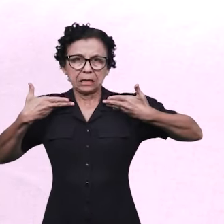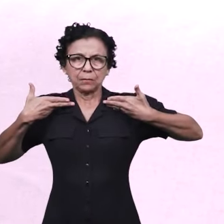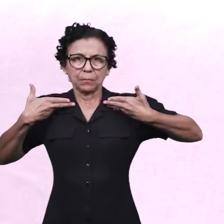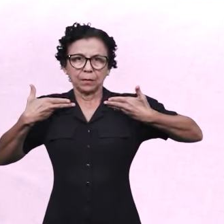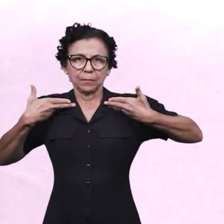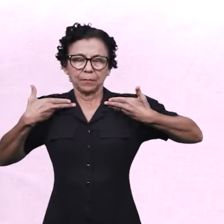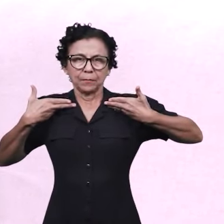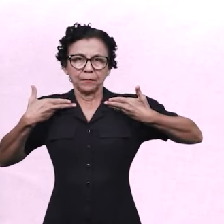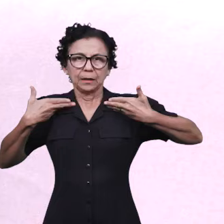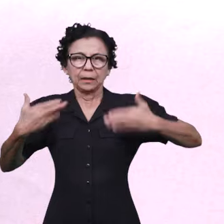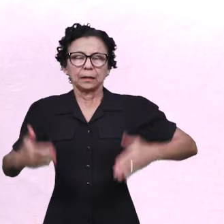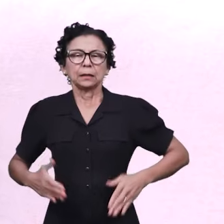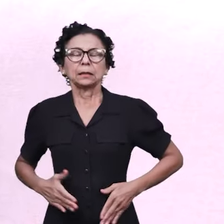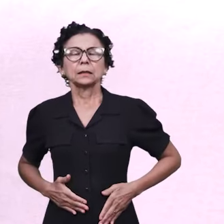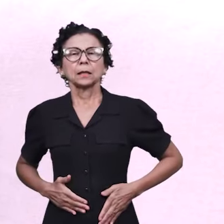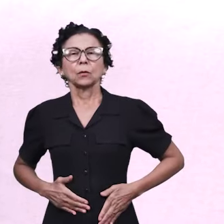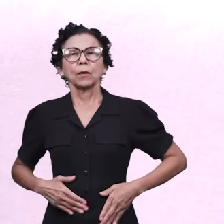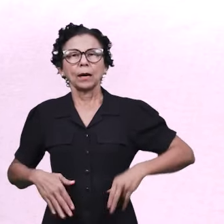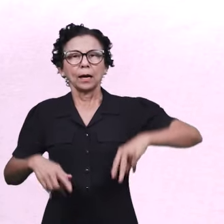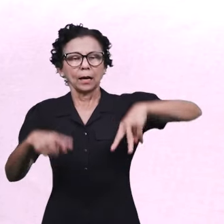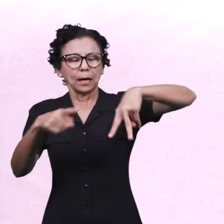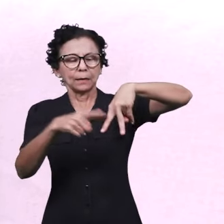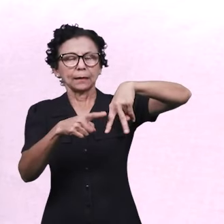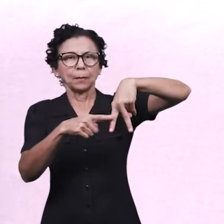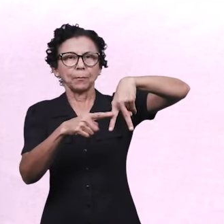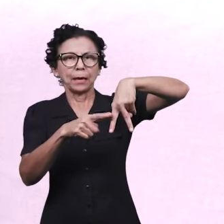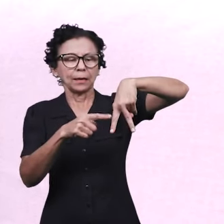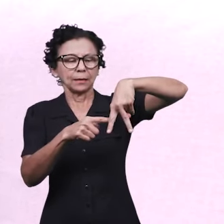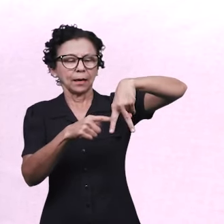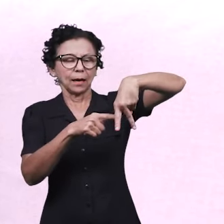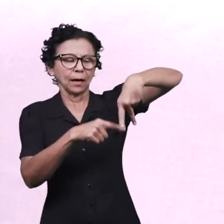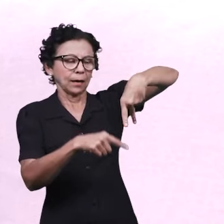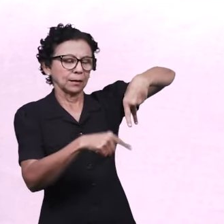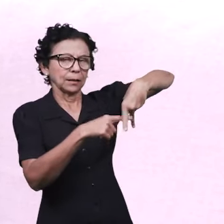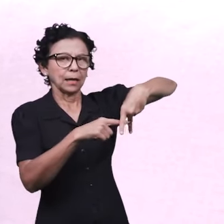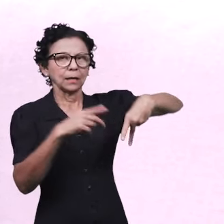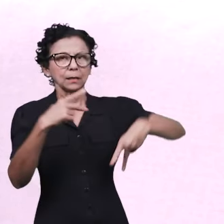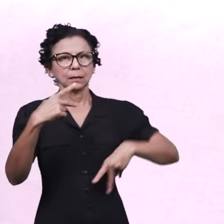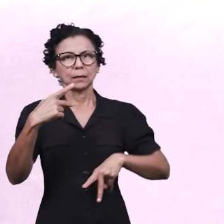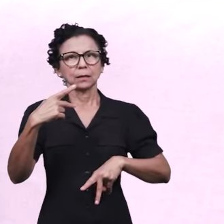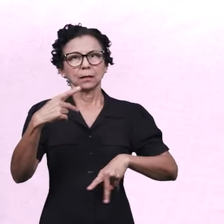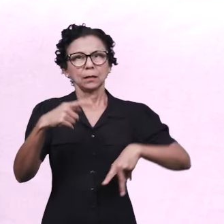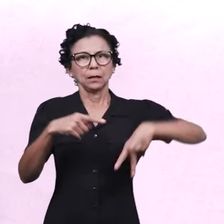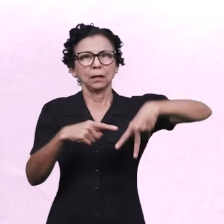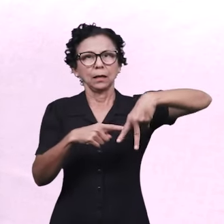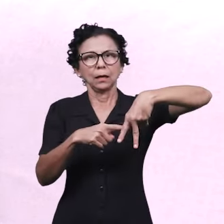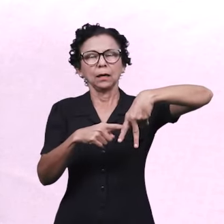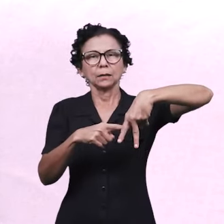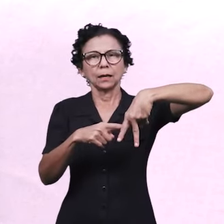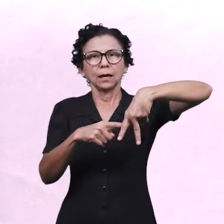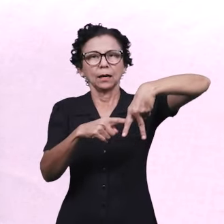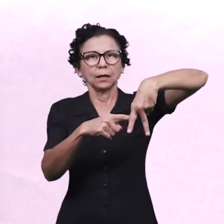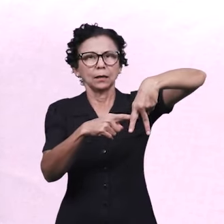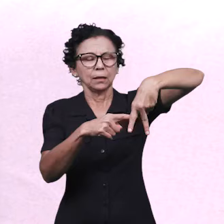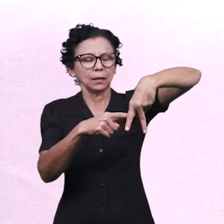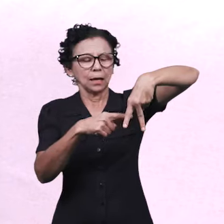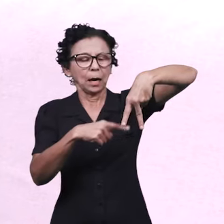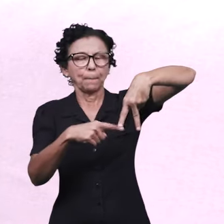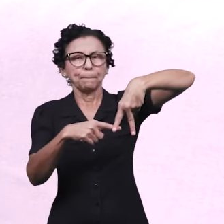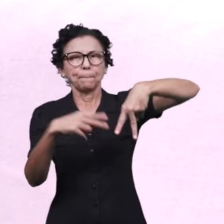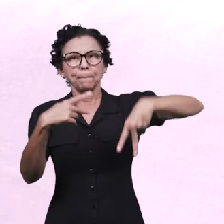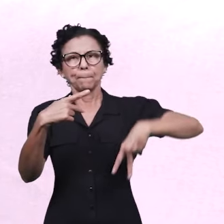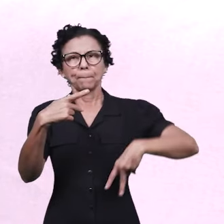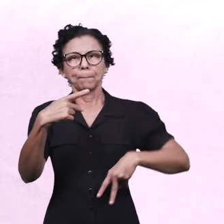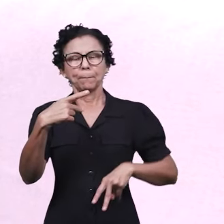panturrilha e com acúmulo de gordura muito grande e vai formar como se fosse um anel no tornozelo porque